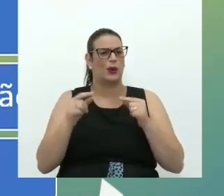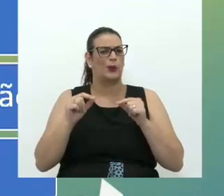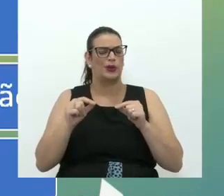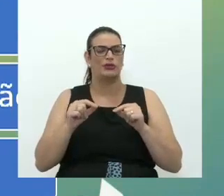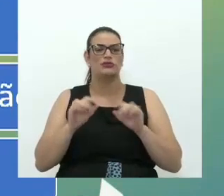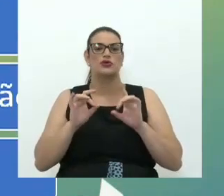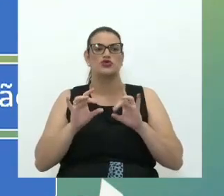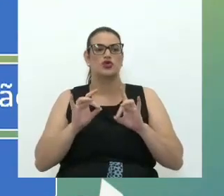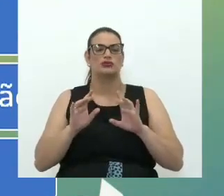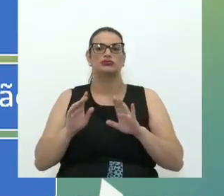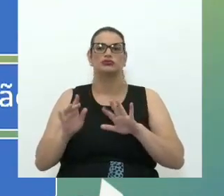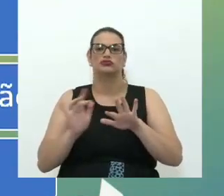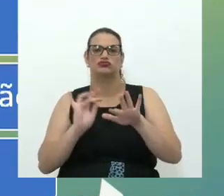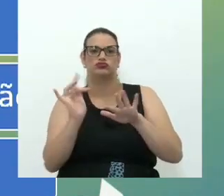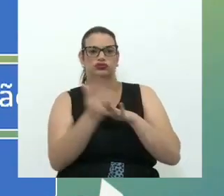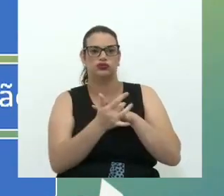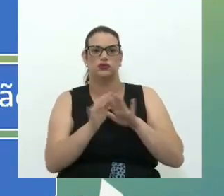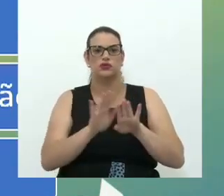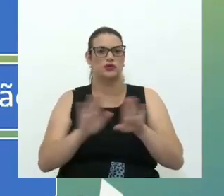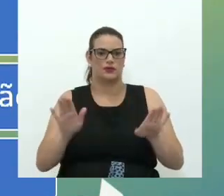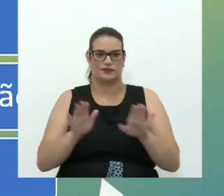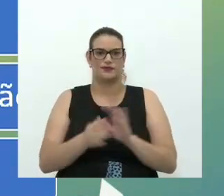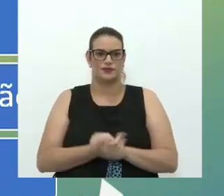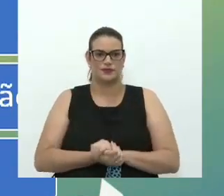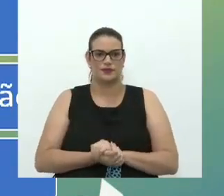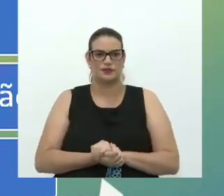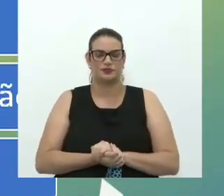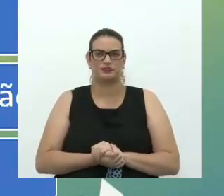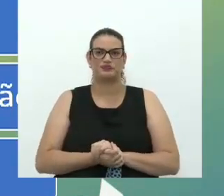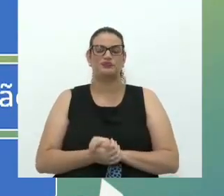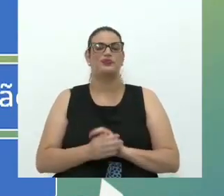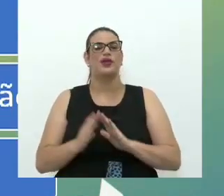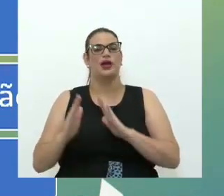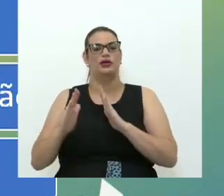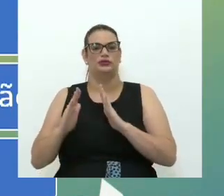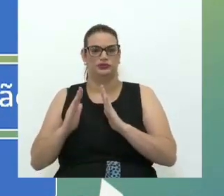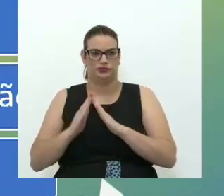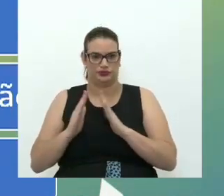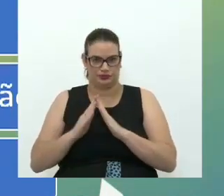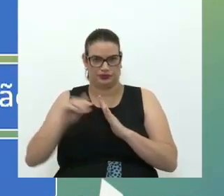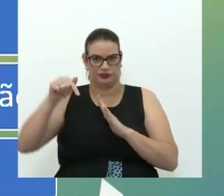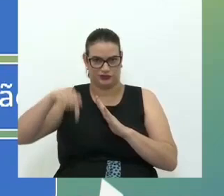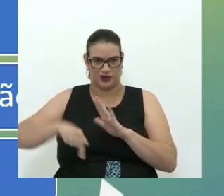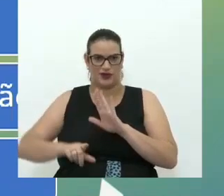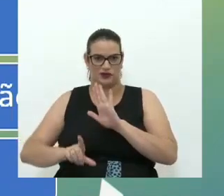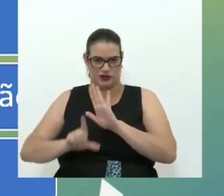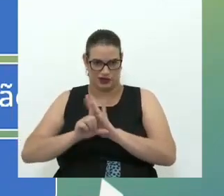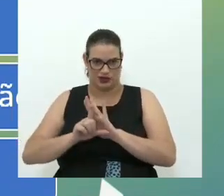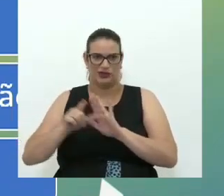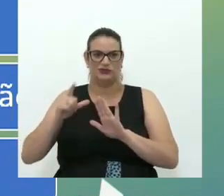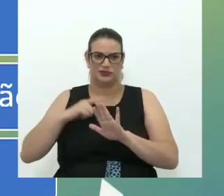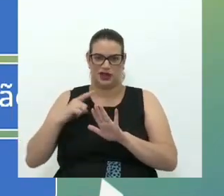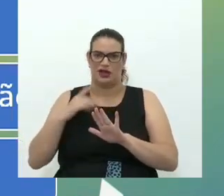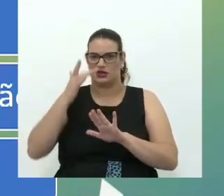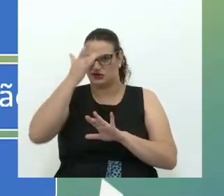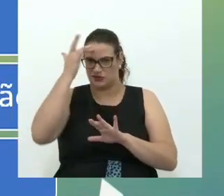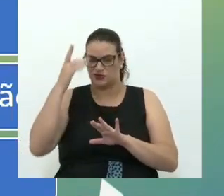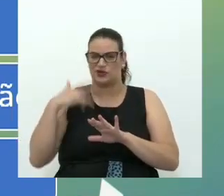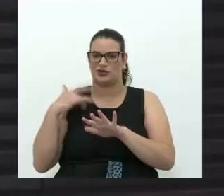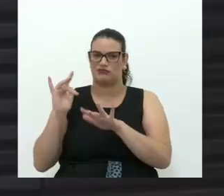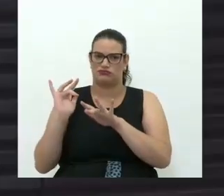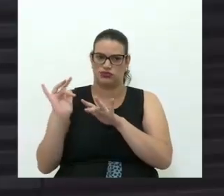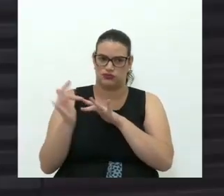reativa das redes sociais né a casa aqui Provavelmente tem as suas redes os seus canais e